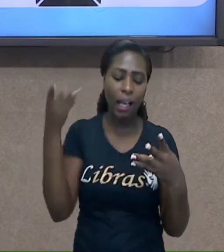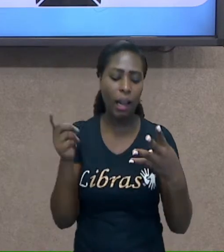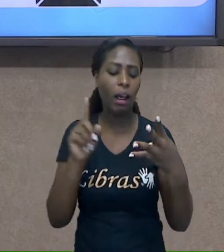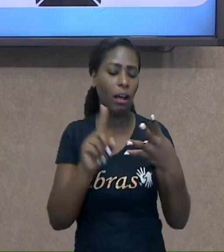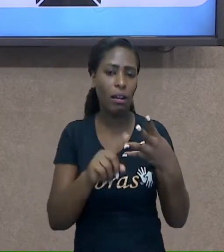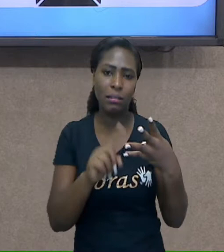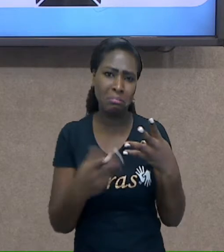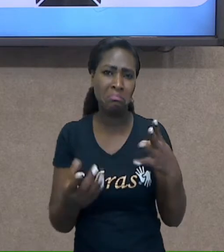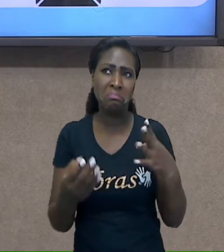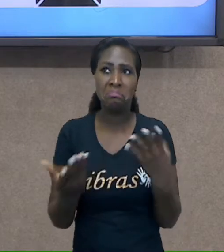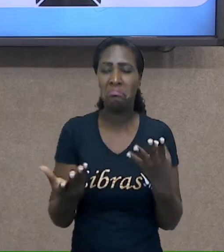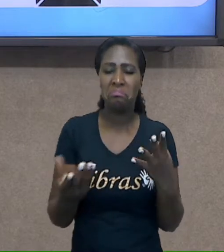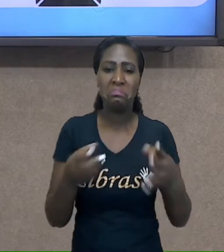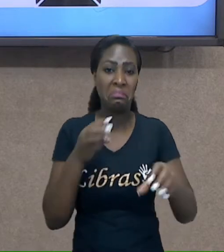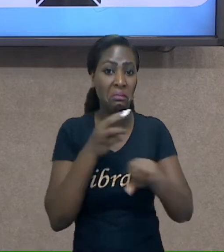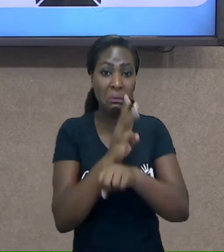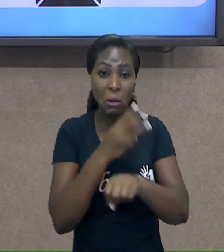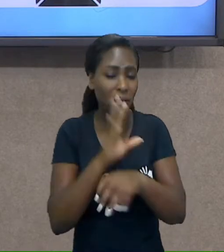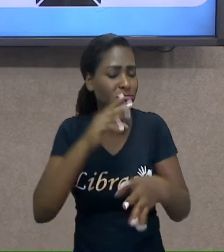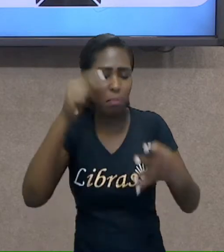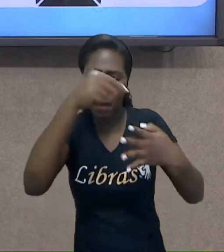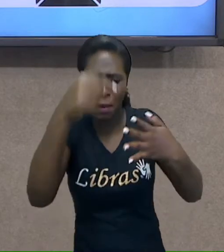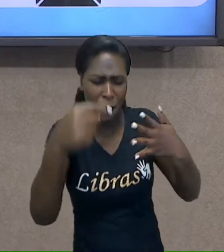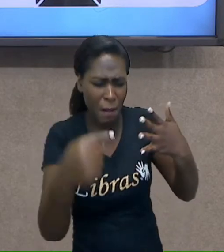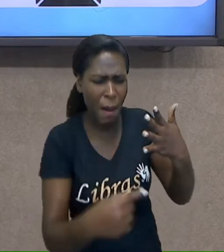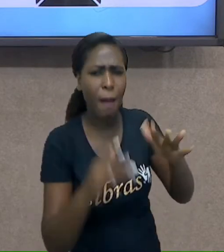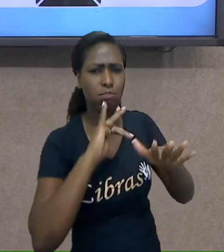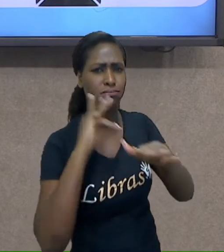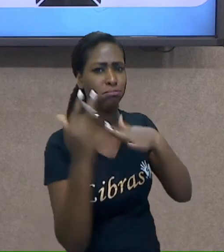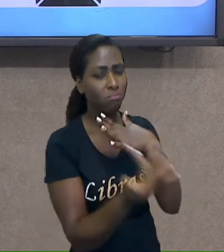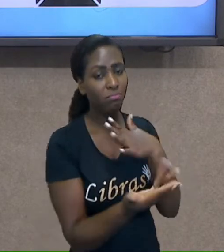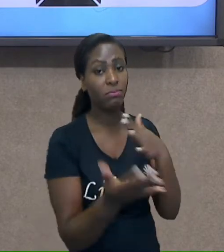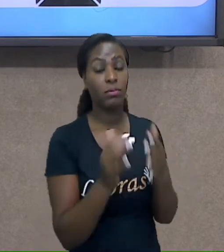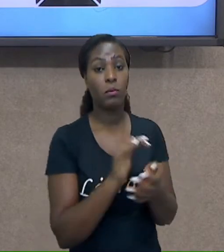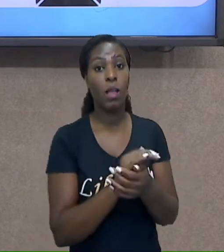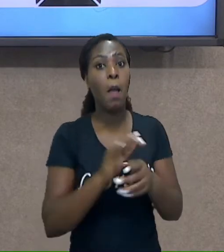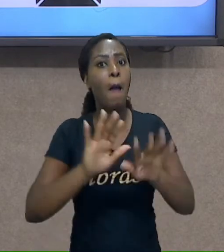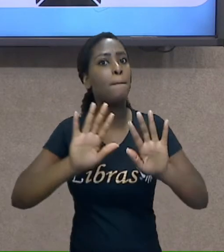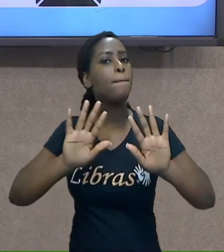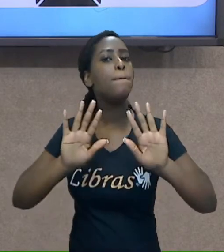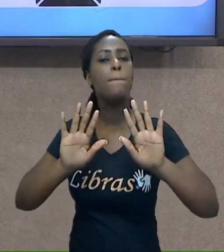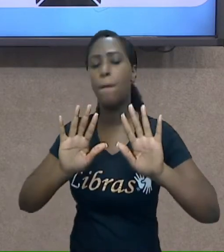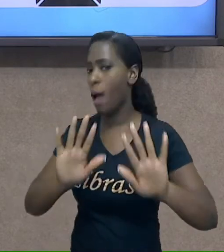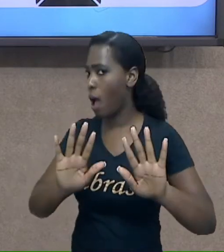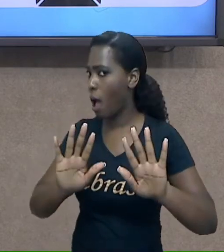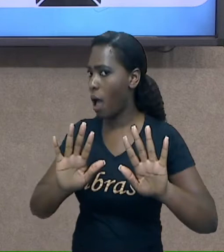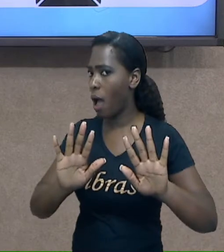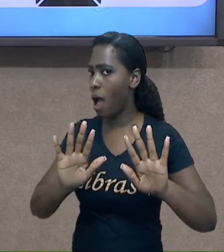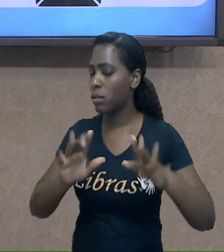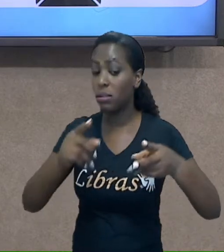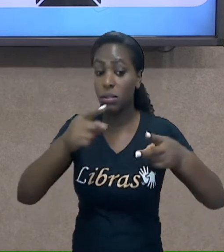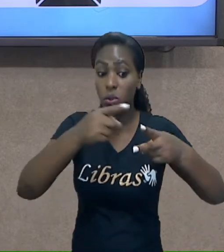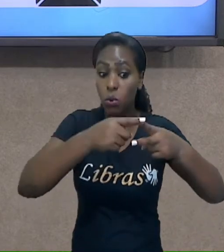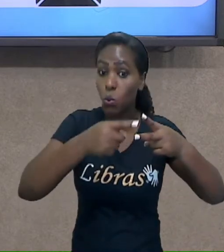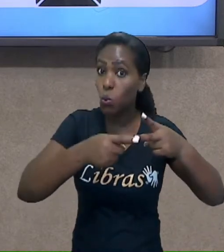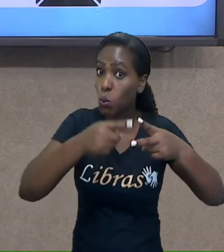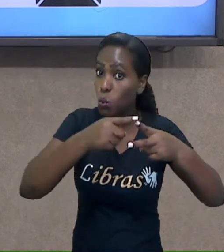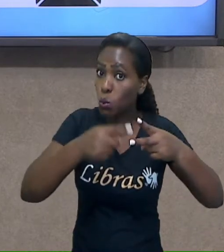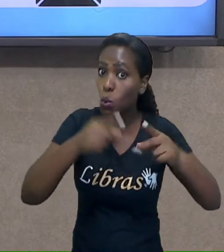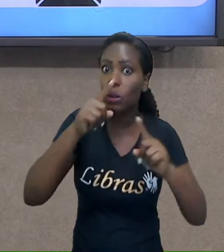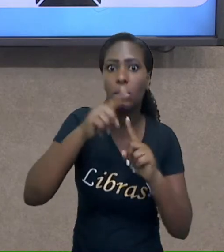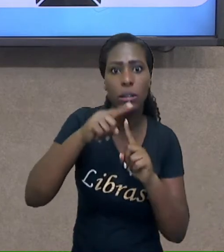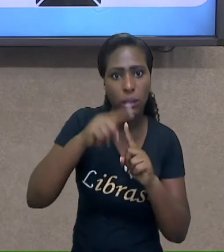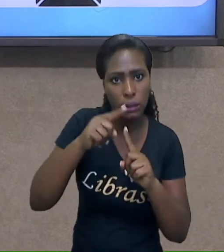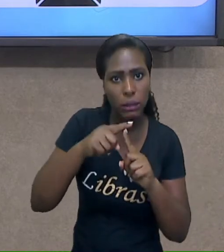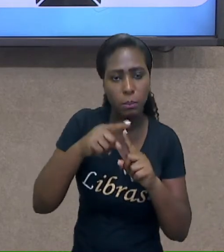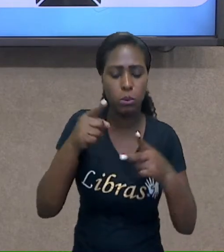carta escrita à mão ou o e-mail, eles apresentam essas semelhanças na estrutura.